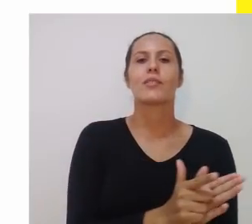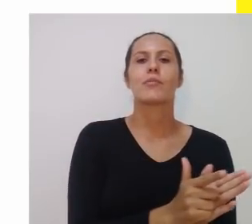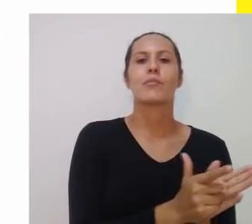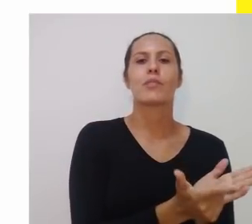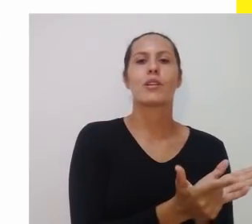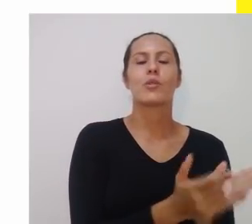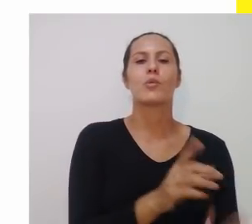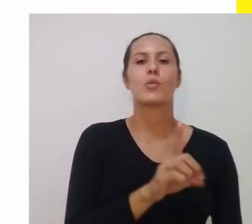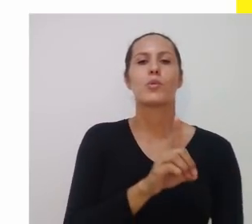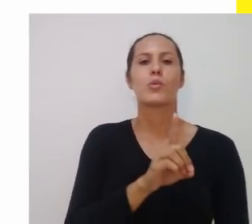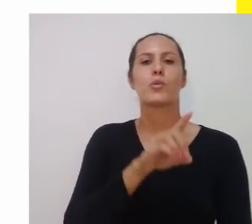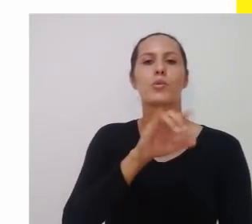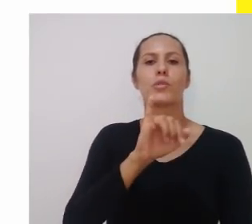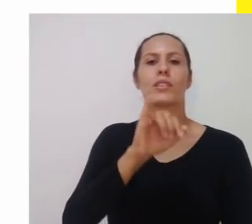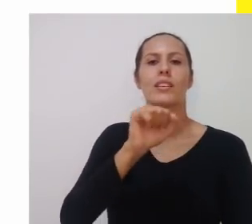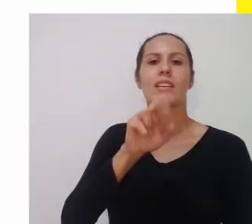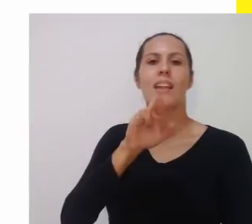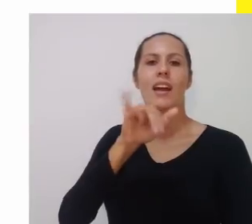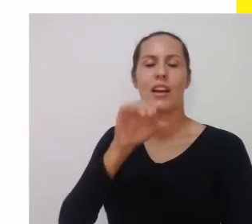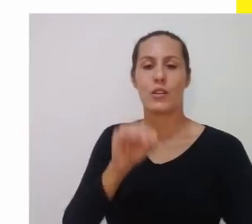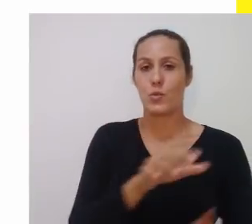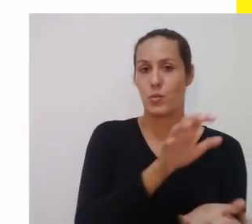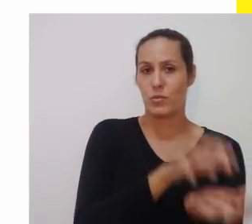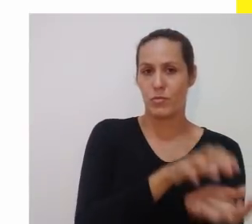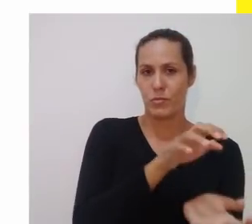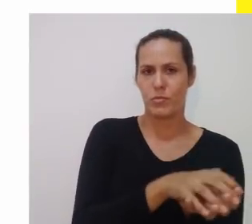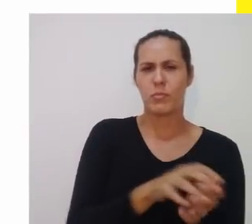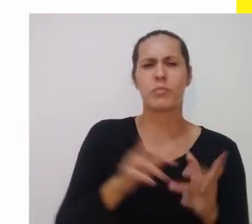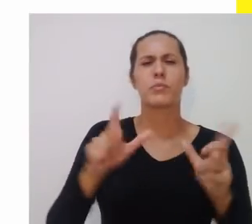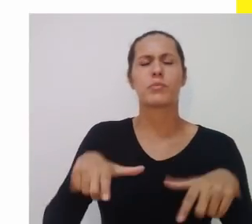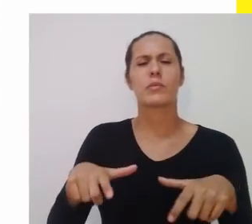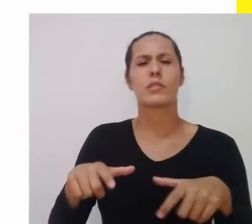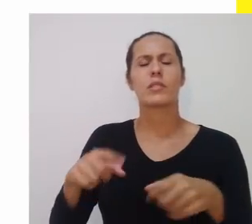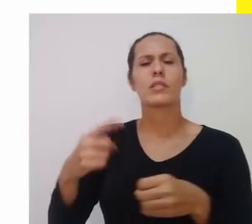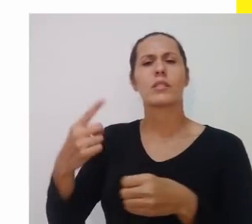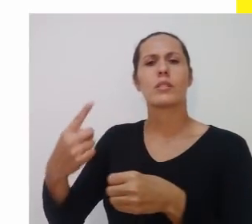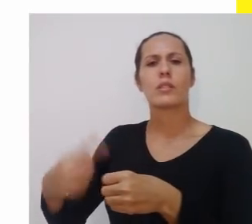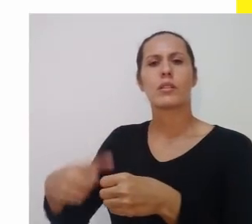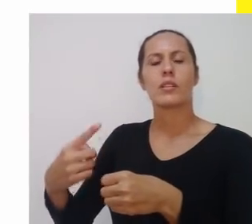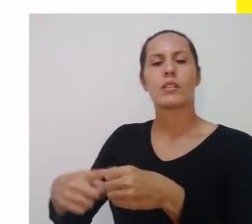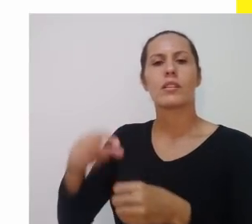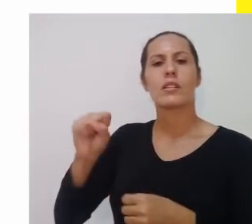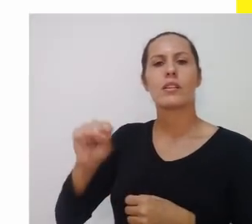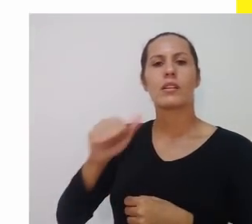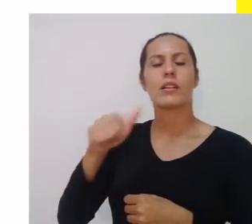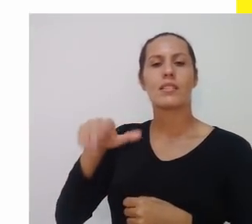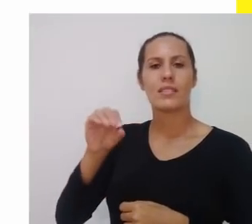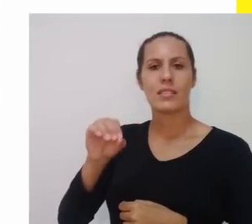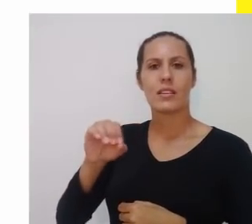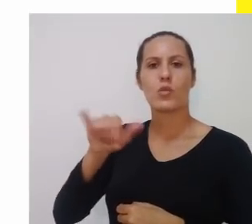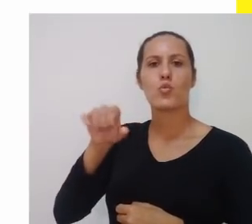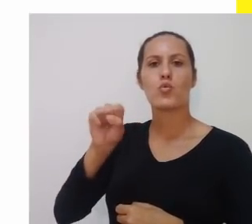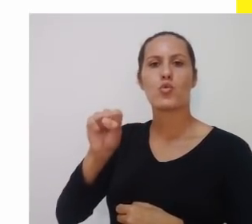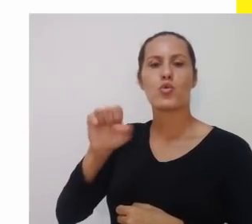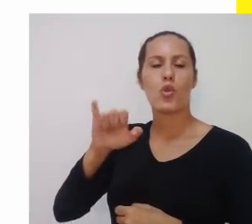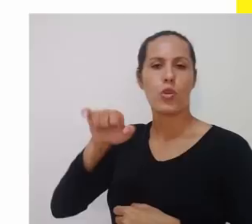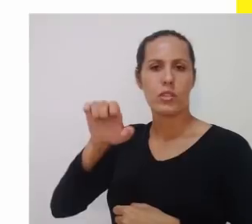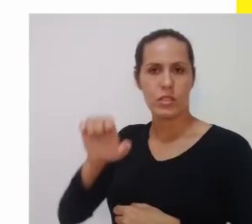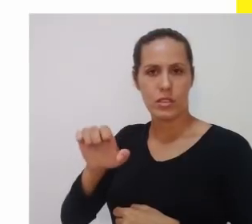uma reportagem do Diário de Pernambuco, lá em São José do Egito. Esses meninos são de uma escola